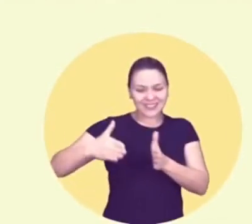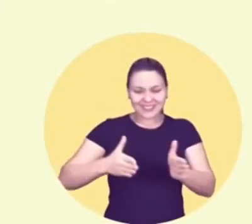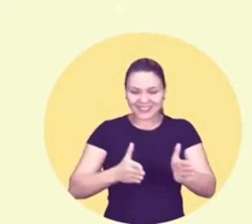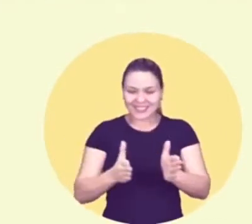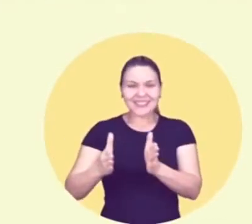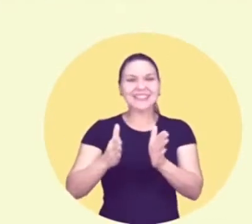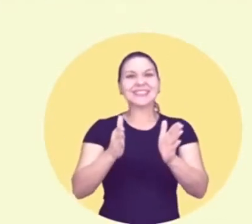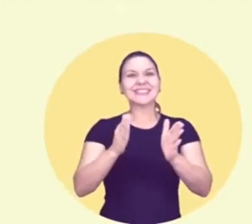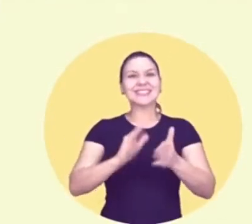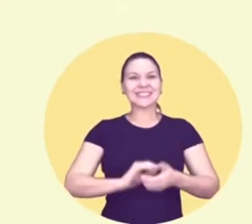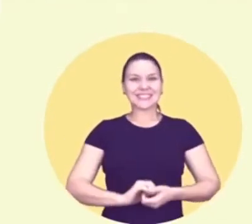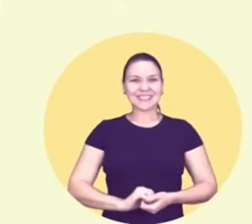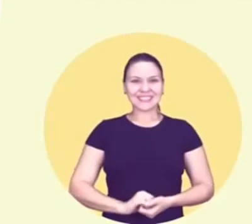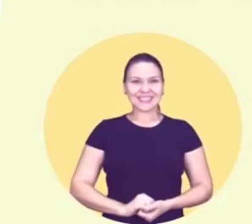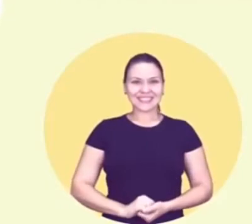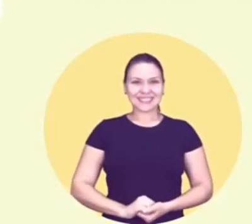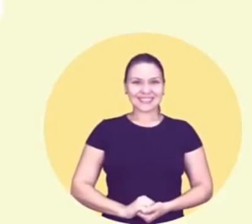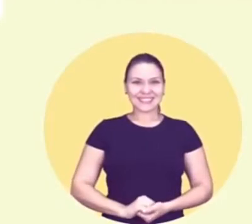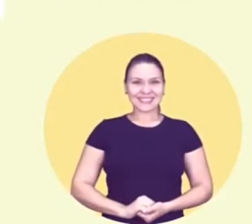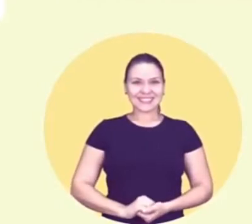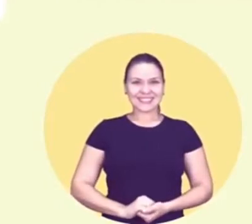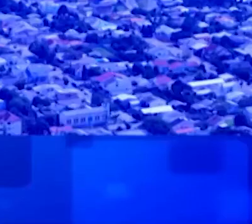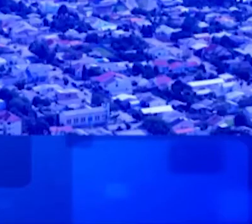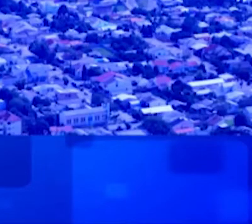novo começo.